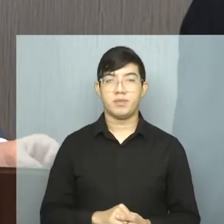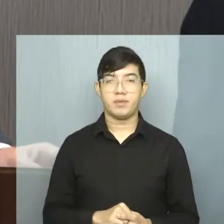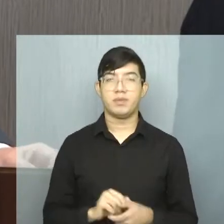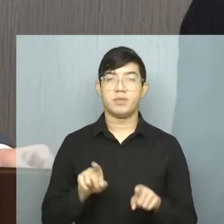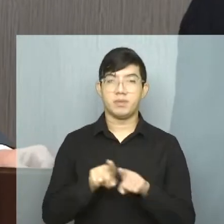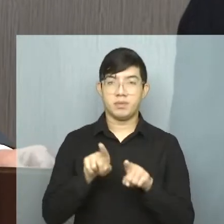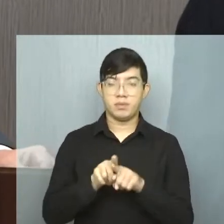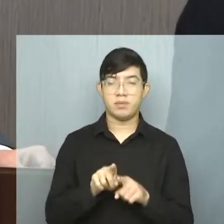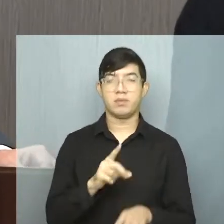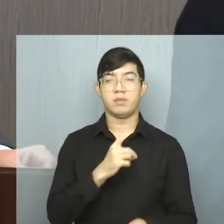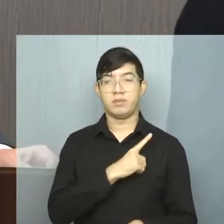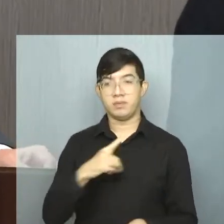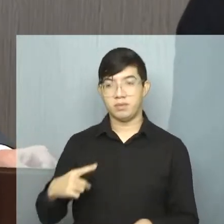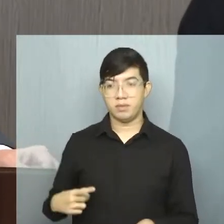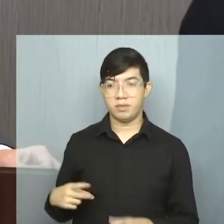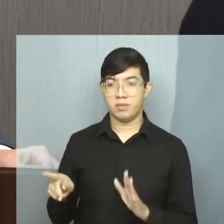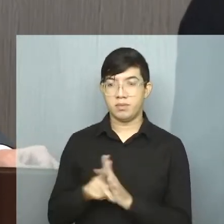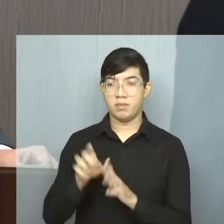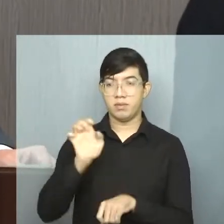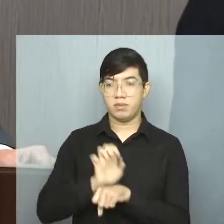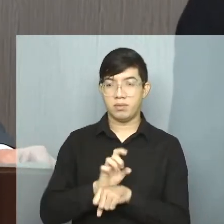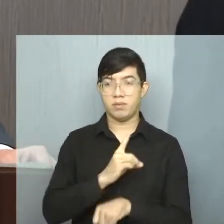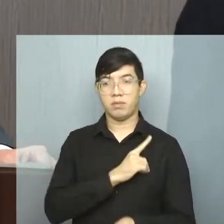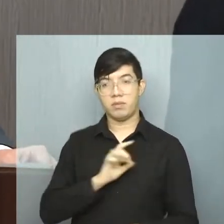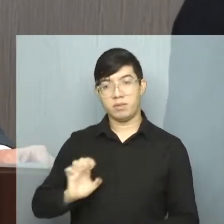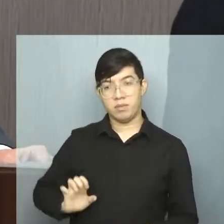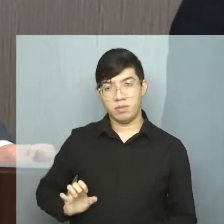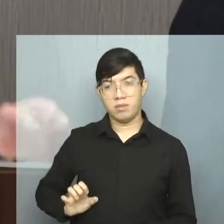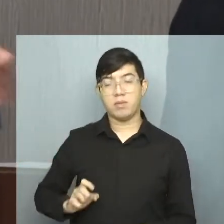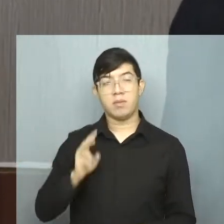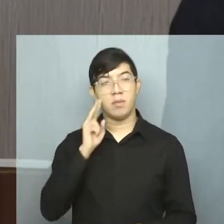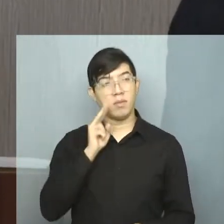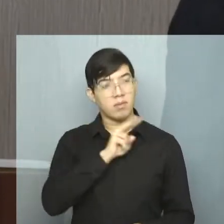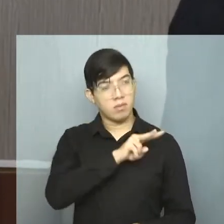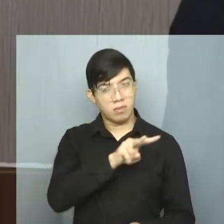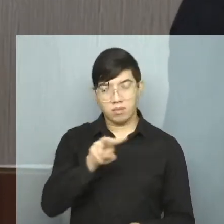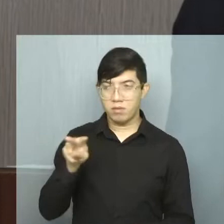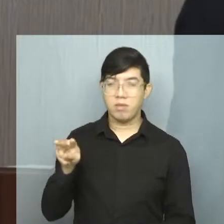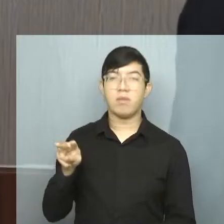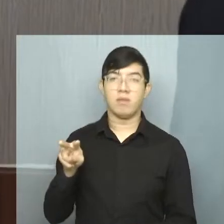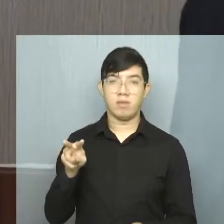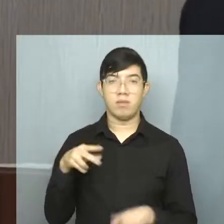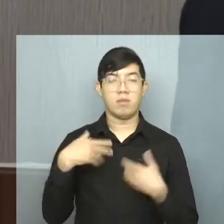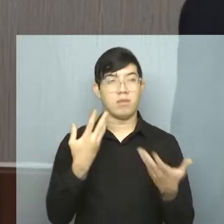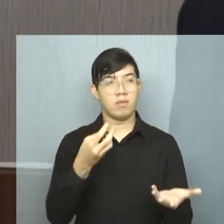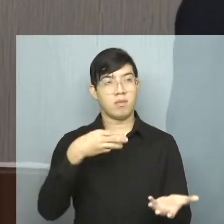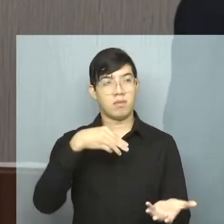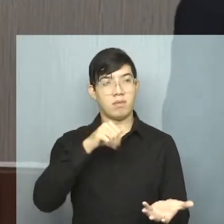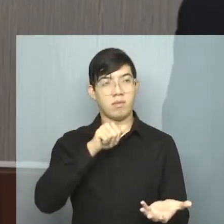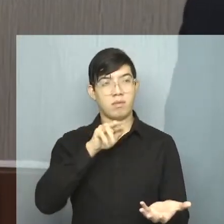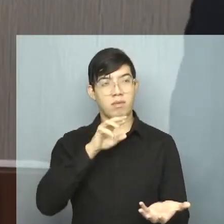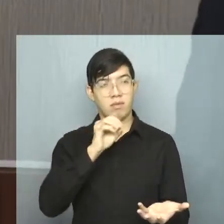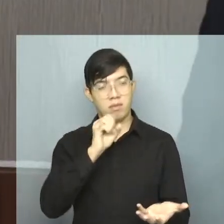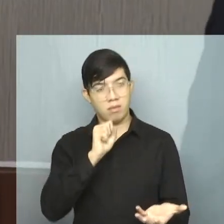deputados estaduais. Aqui nós estamos, pelo menos eu estou vendo, vereador Marcos Sobreira.